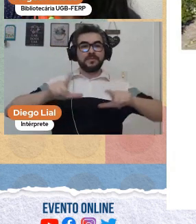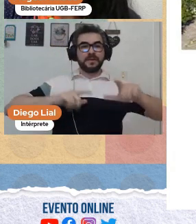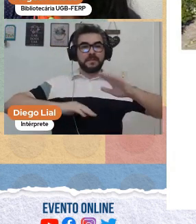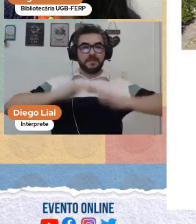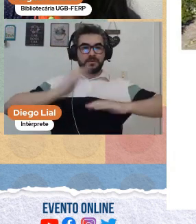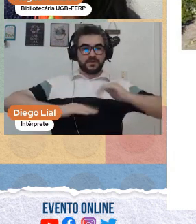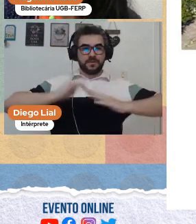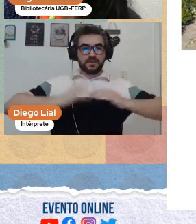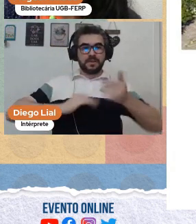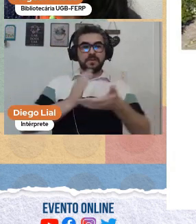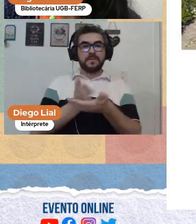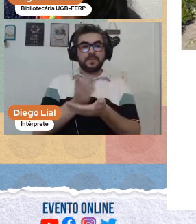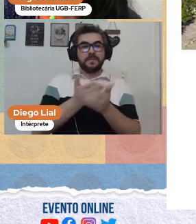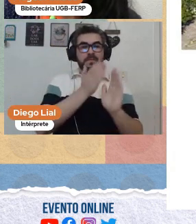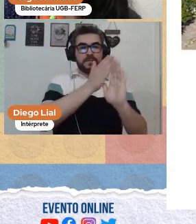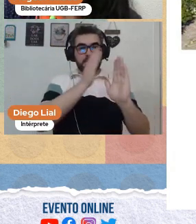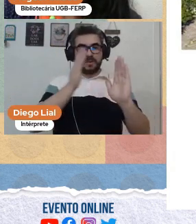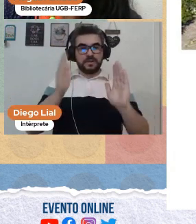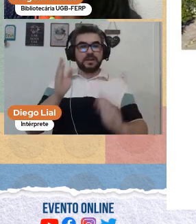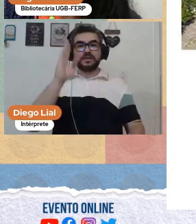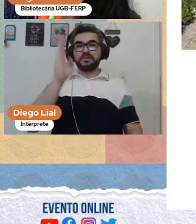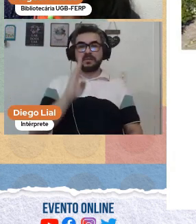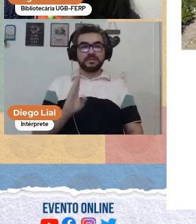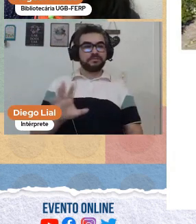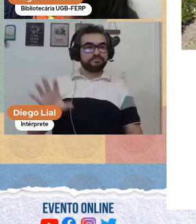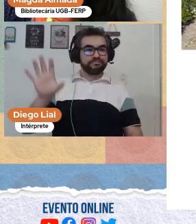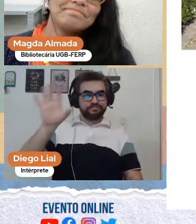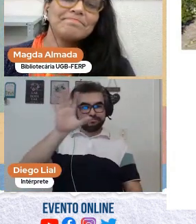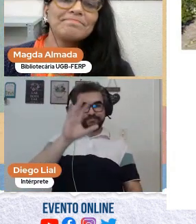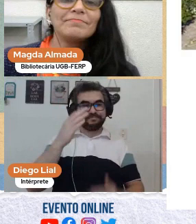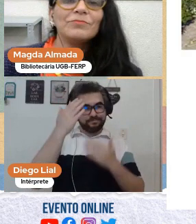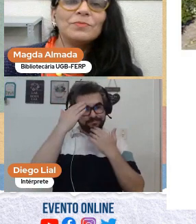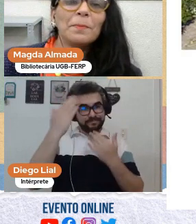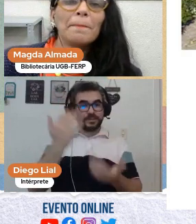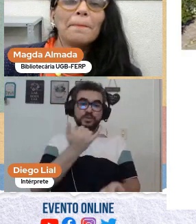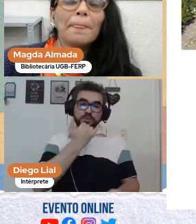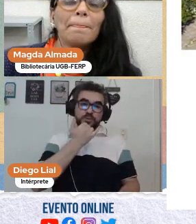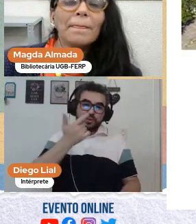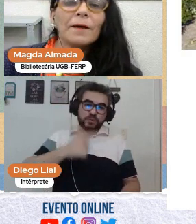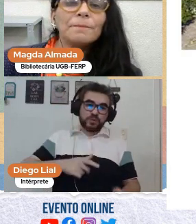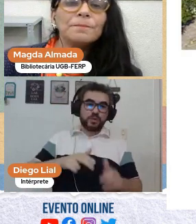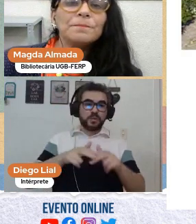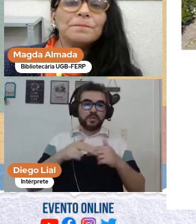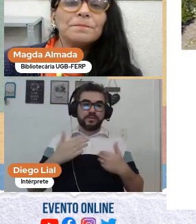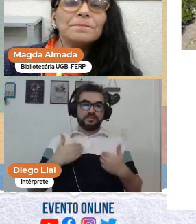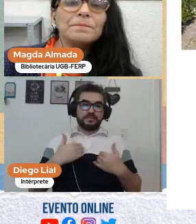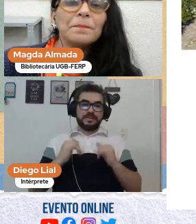a paciência com a queda da internet e conte comigo.